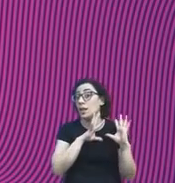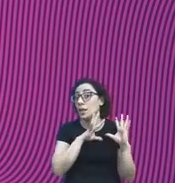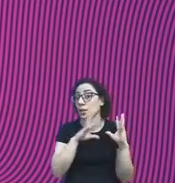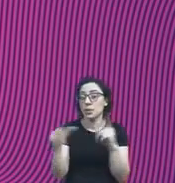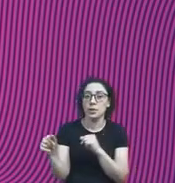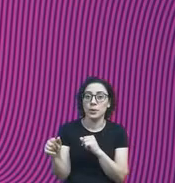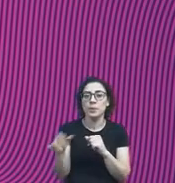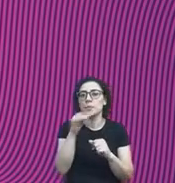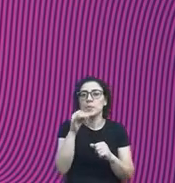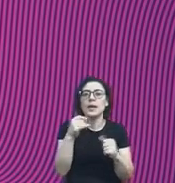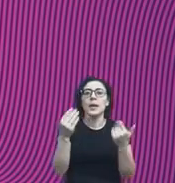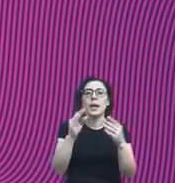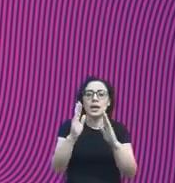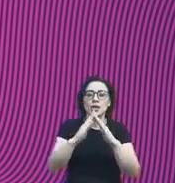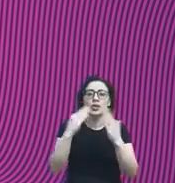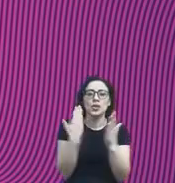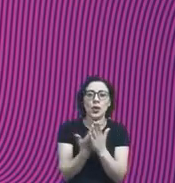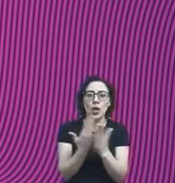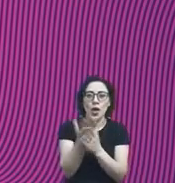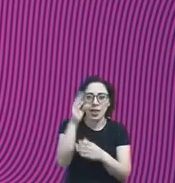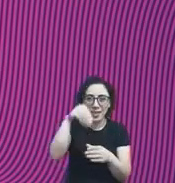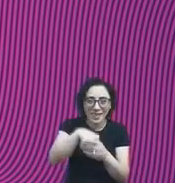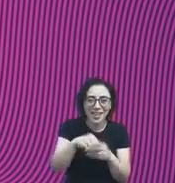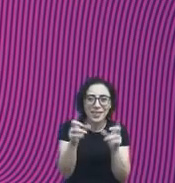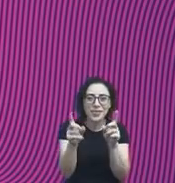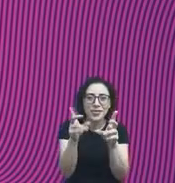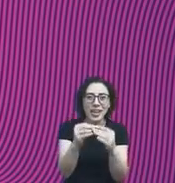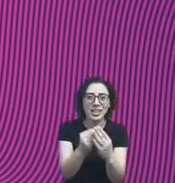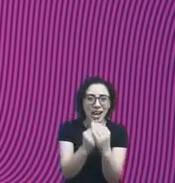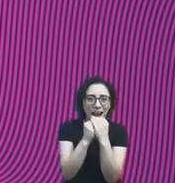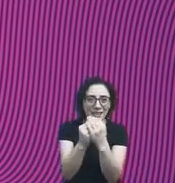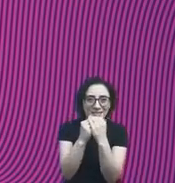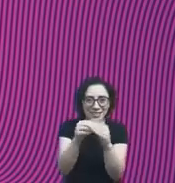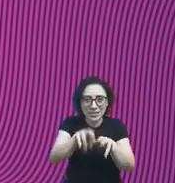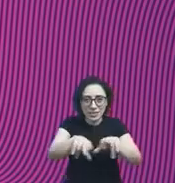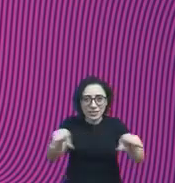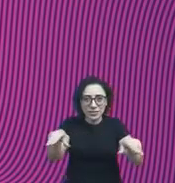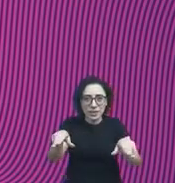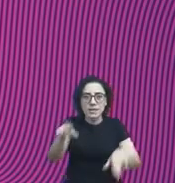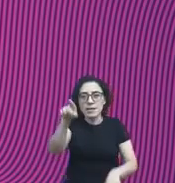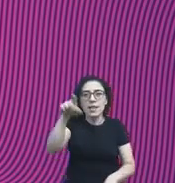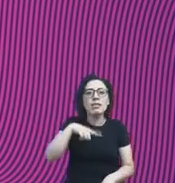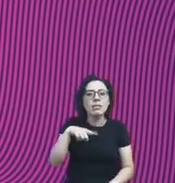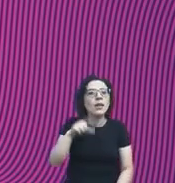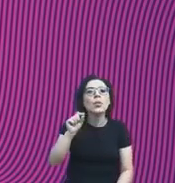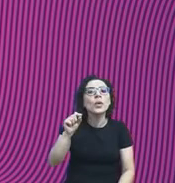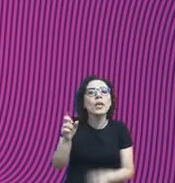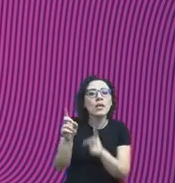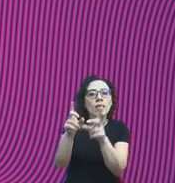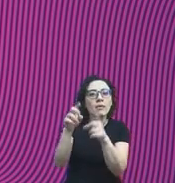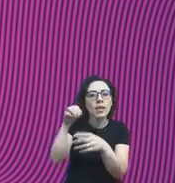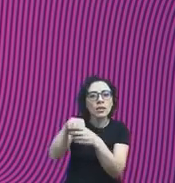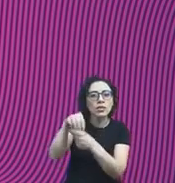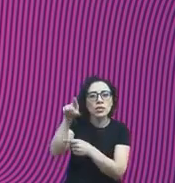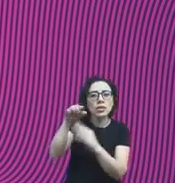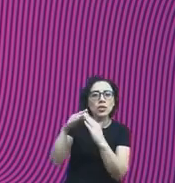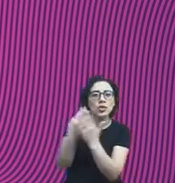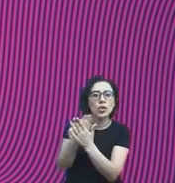estou aqui tentando apontar a minha reflexão nessa dupla